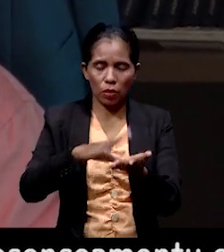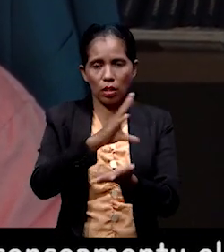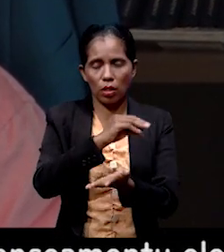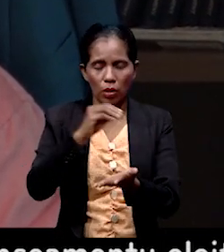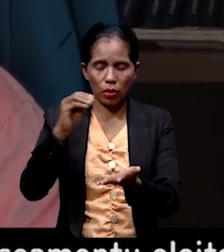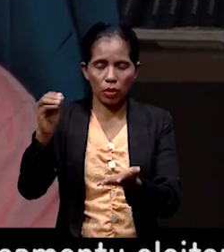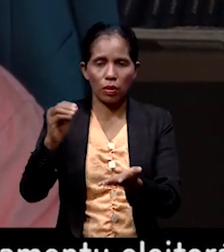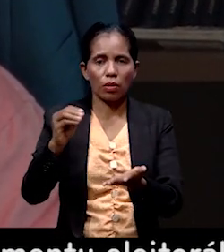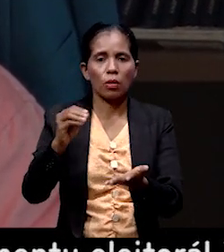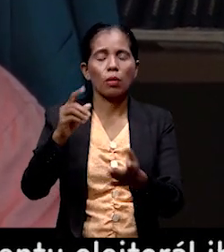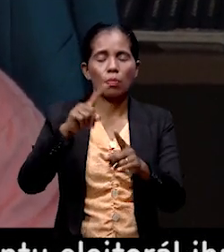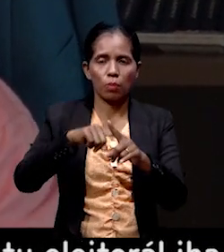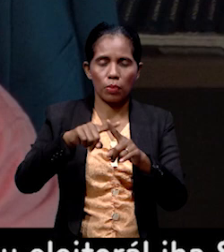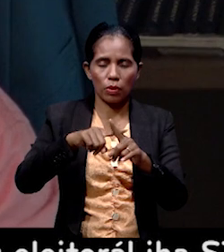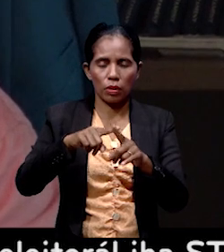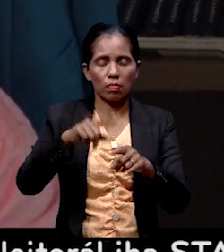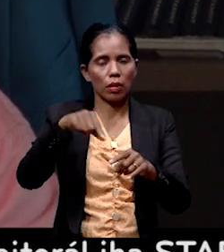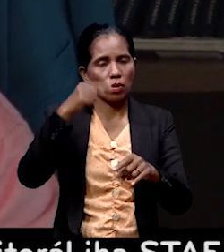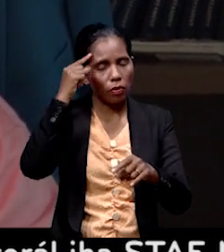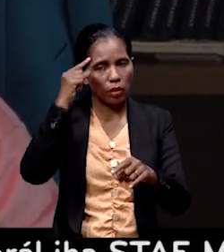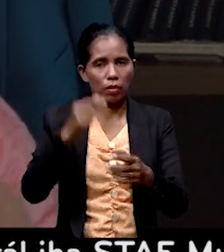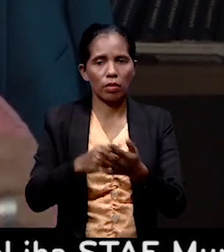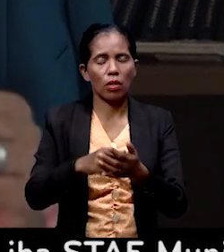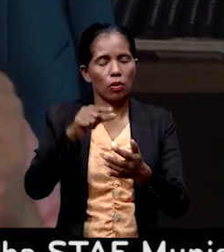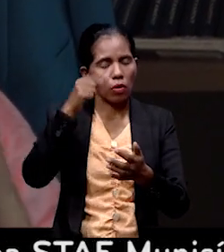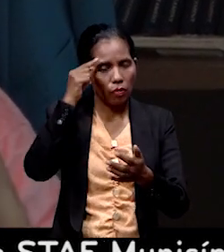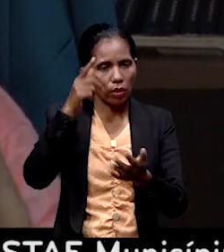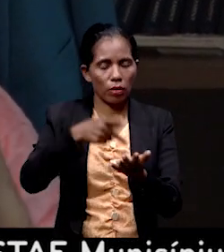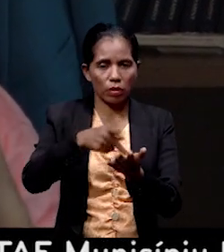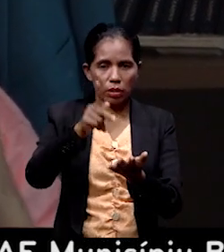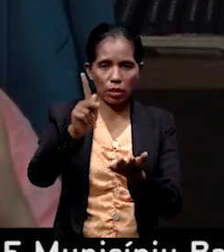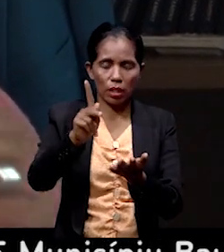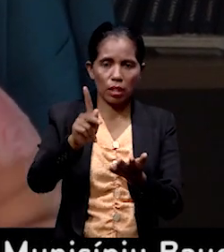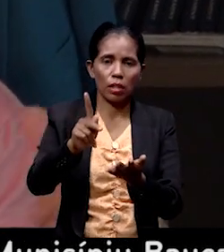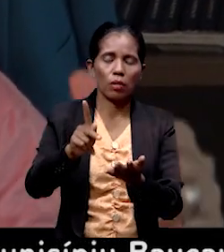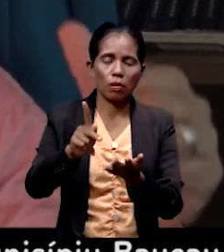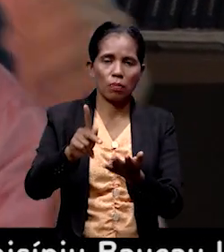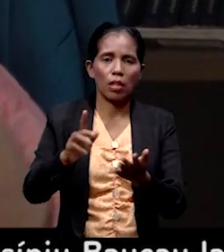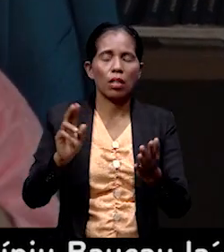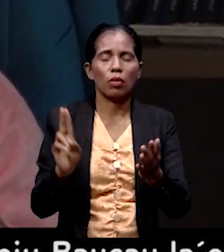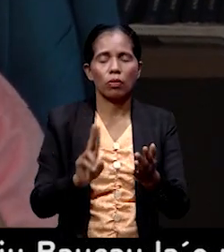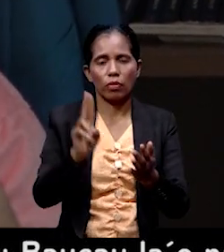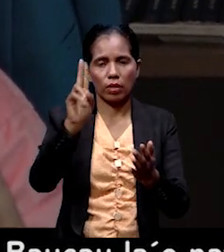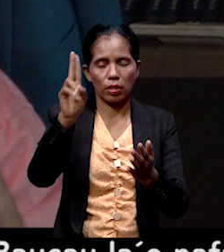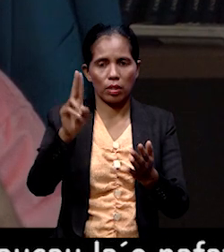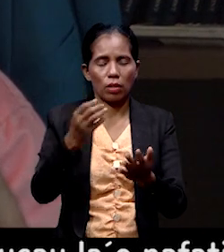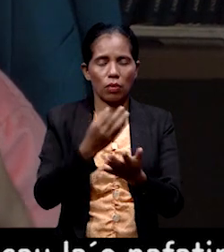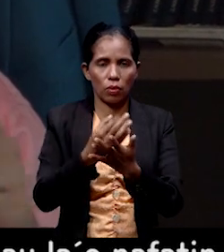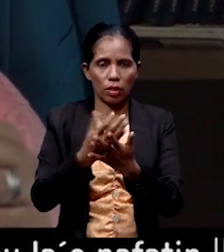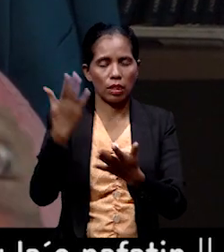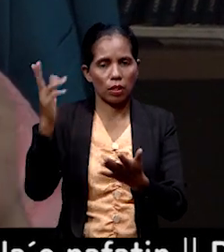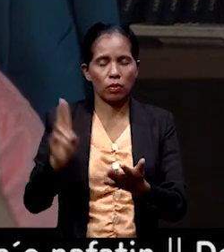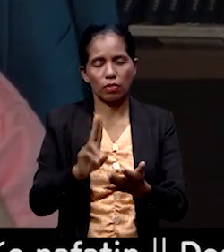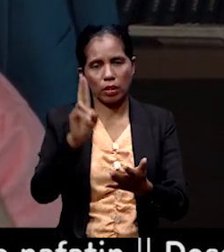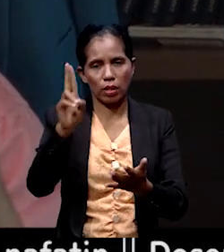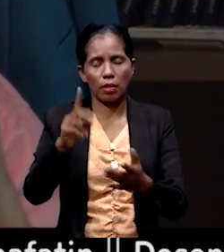ba propinas governo transfer diretamente ba konta universidade ninya. Nebe osan ya universidade.